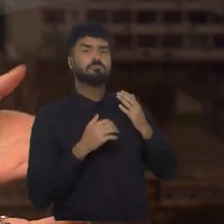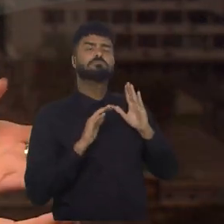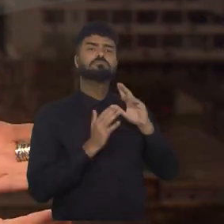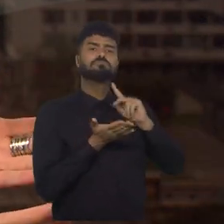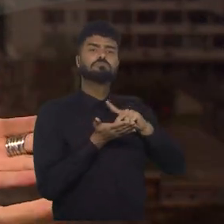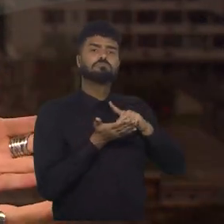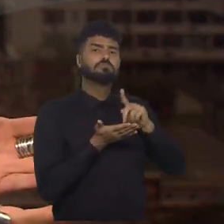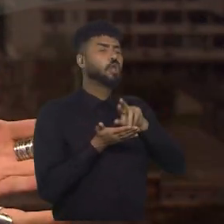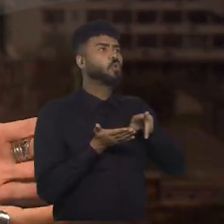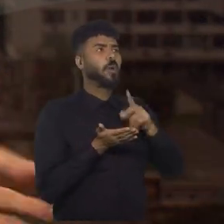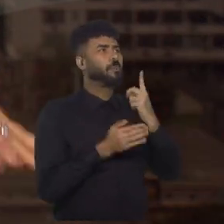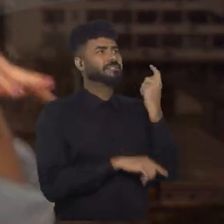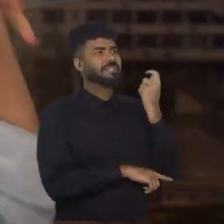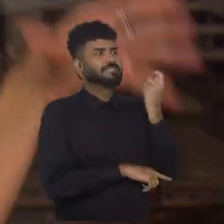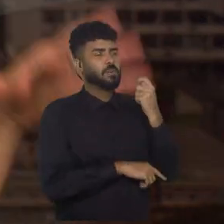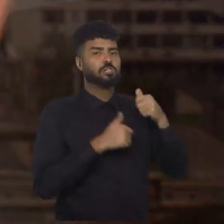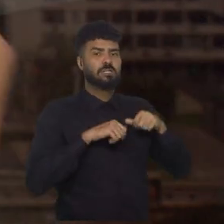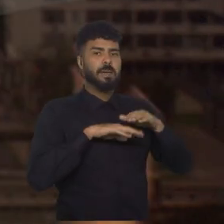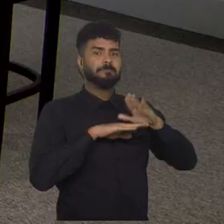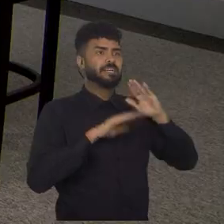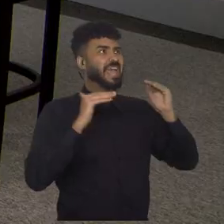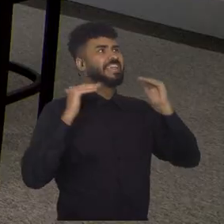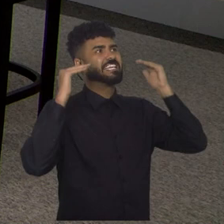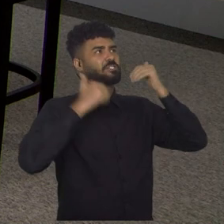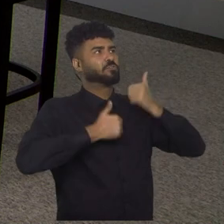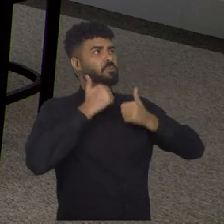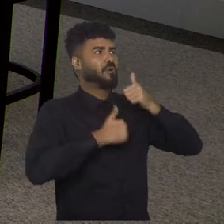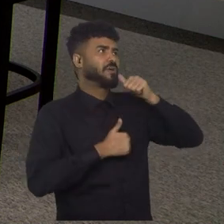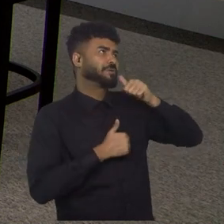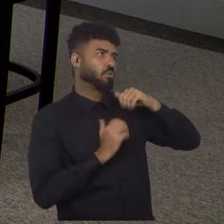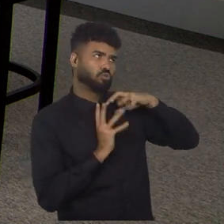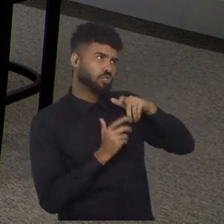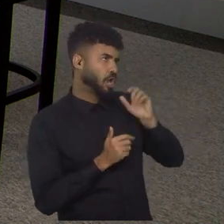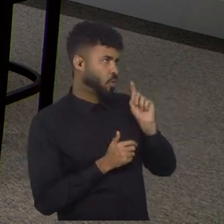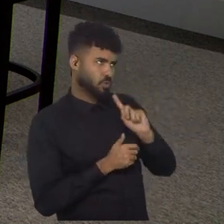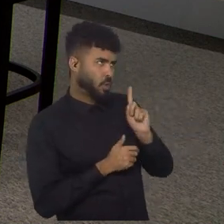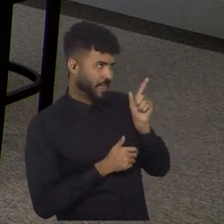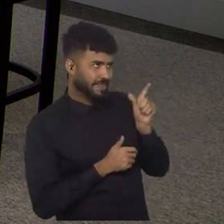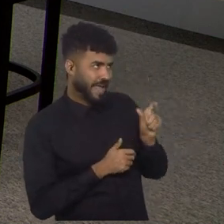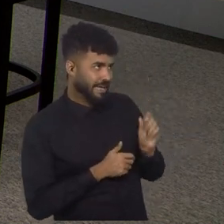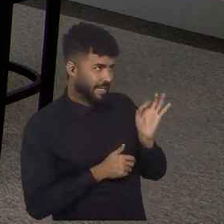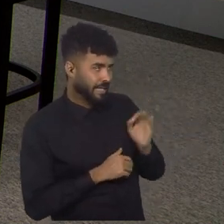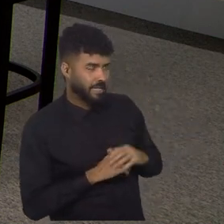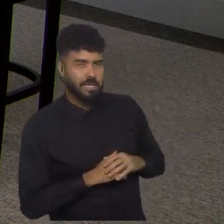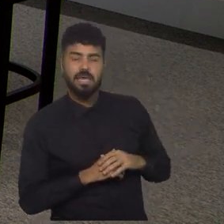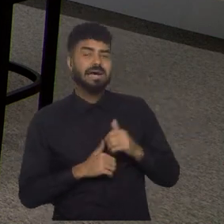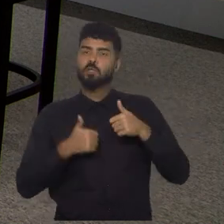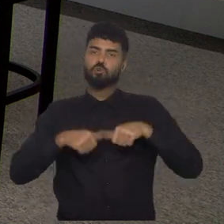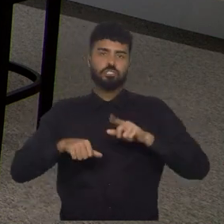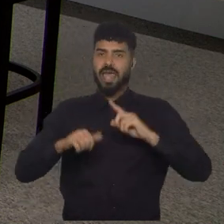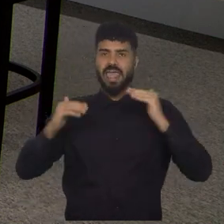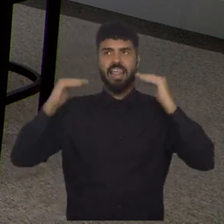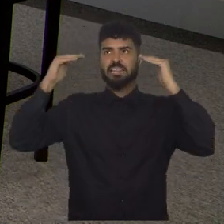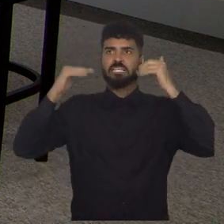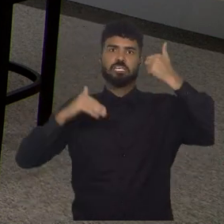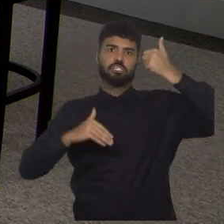uma seleção que a gente pode dizer que está na elite do futebol feminino mundial. Não, não está na elite, mas o fator Copa em 2019, né?